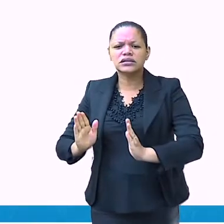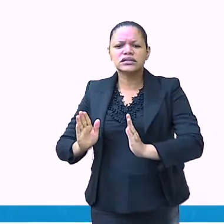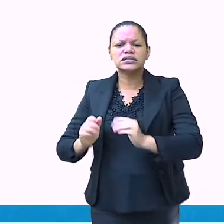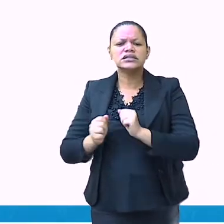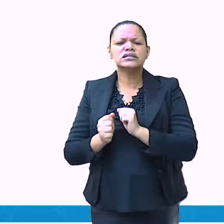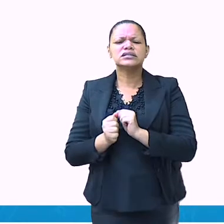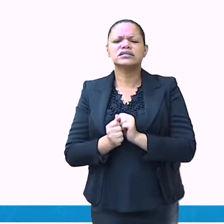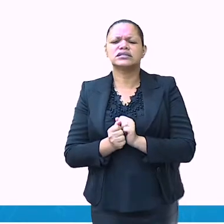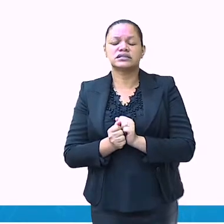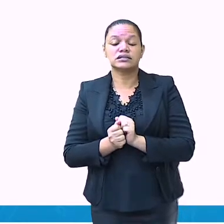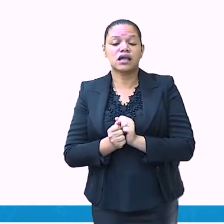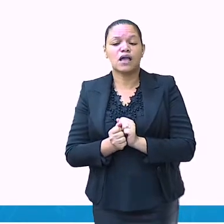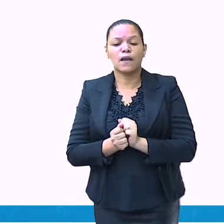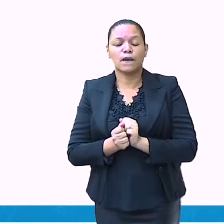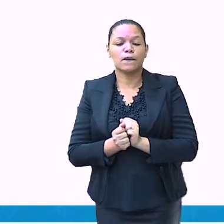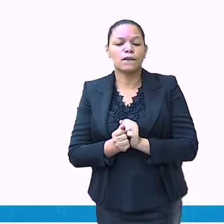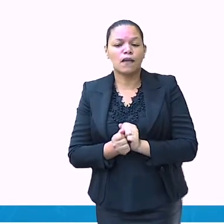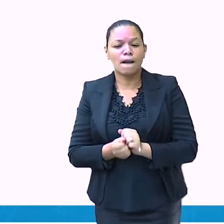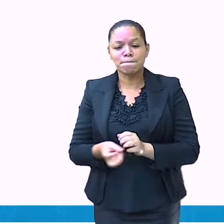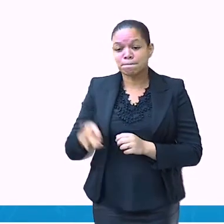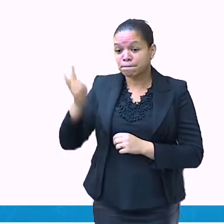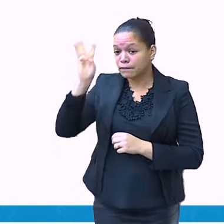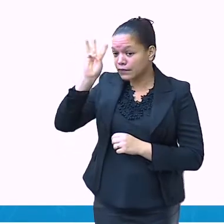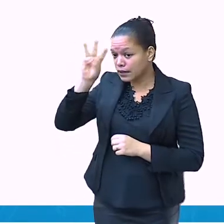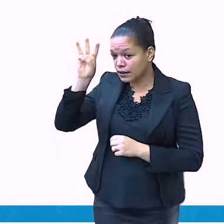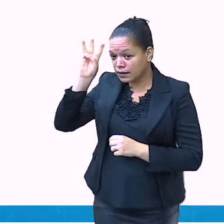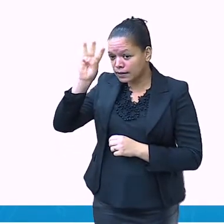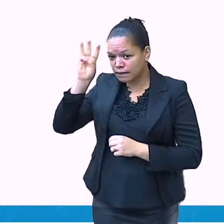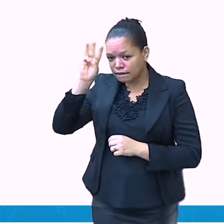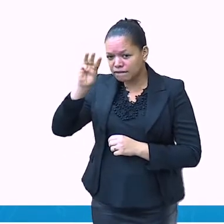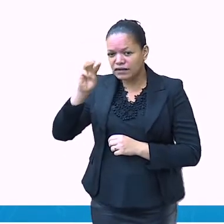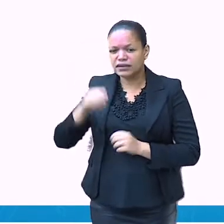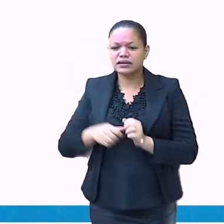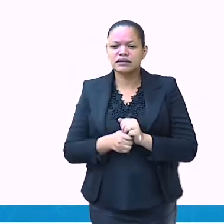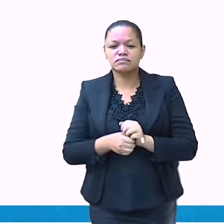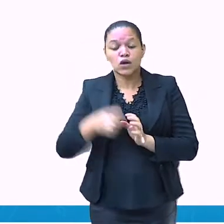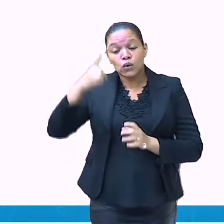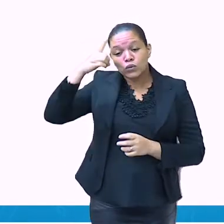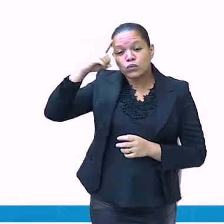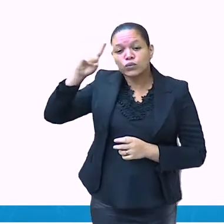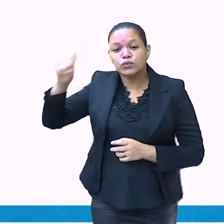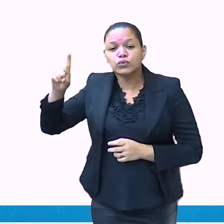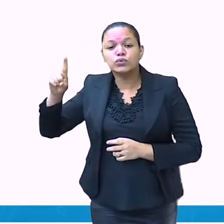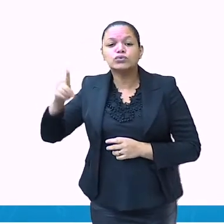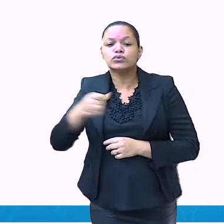na terça-feira, 15 de janeiro de